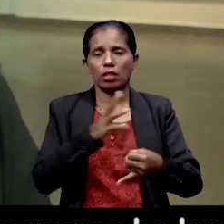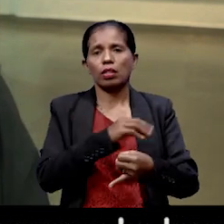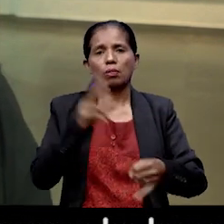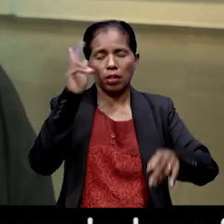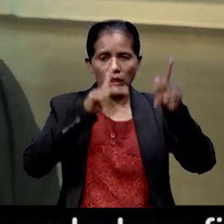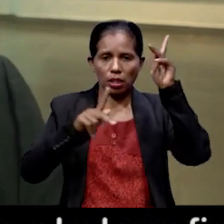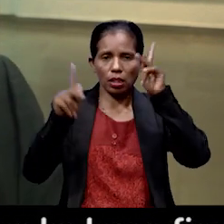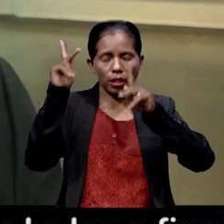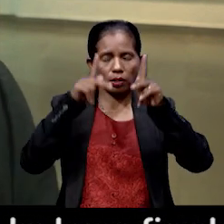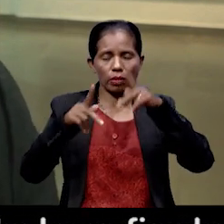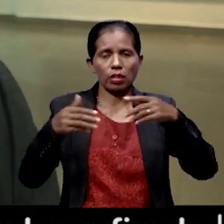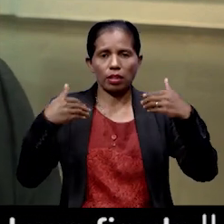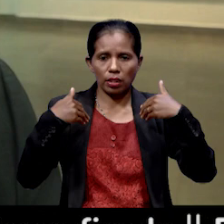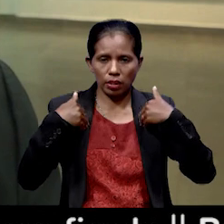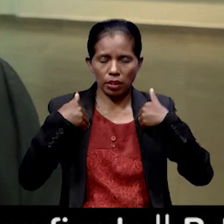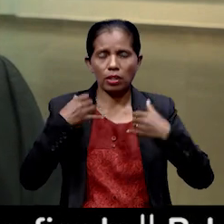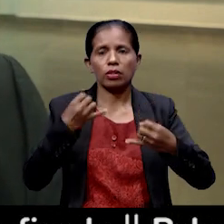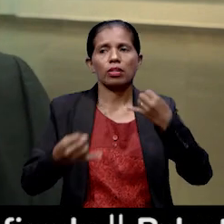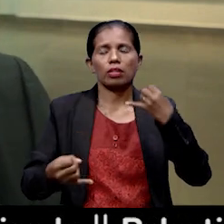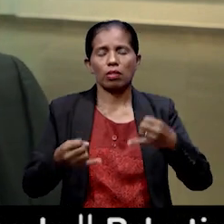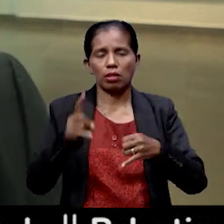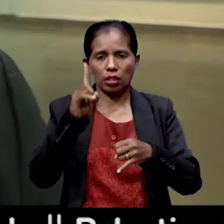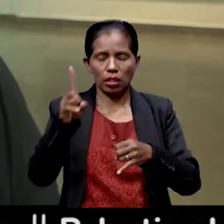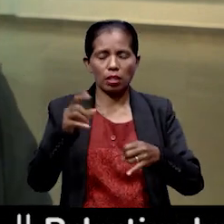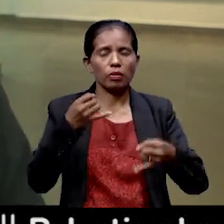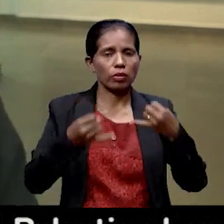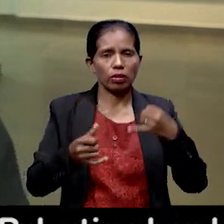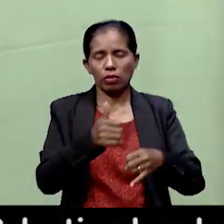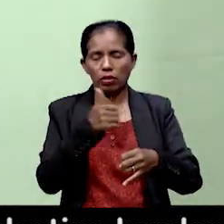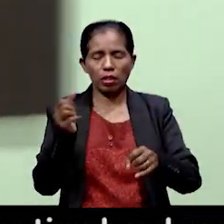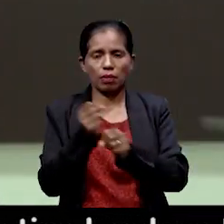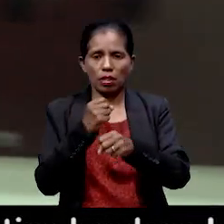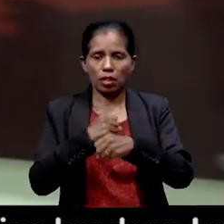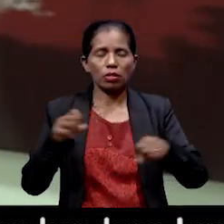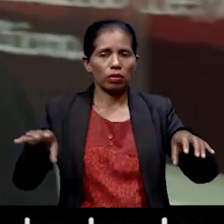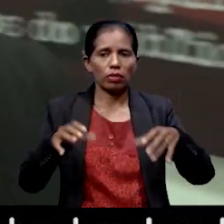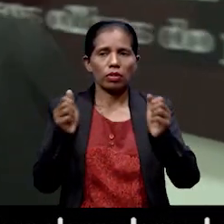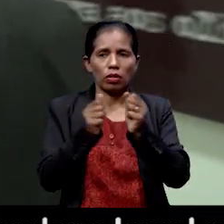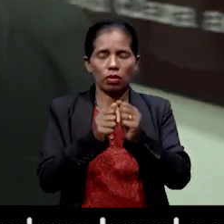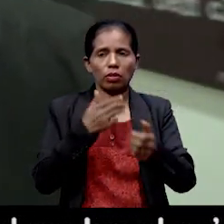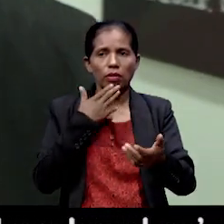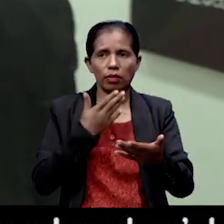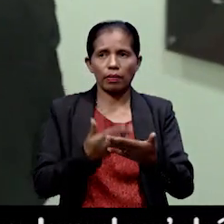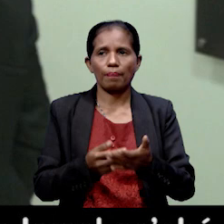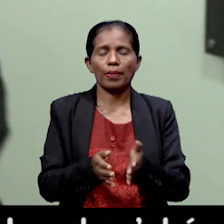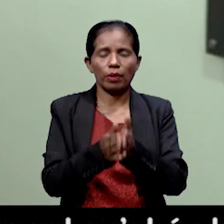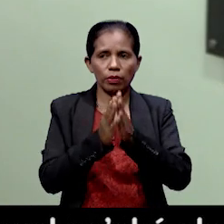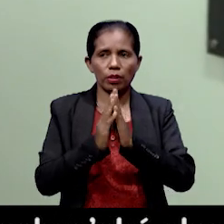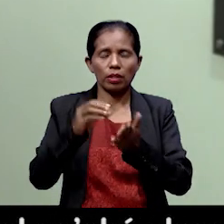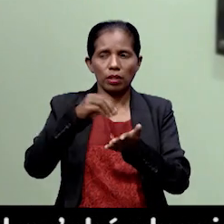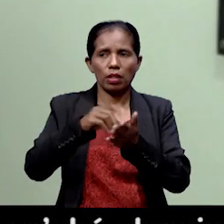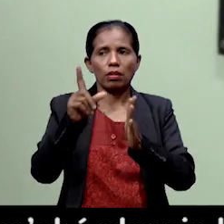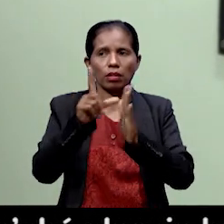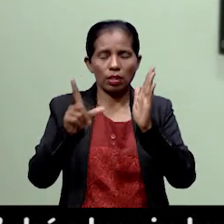sira neve acontece e a jurisdição e da jurisdição selo bele halo serviço dia. Komisario CAC Nemos husu atu kriatan lei